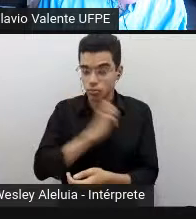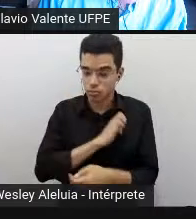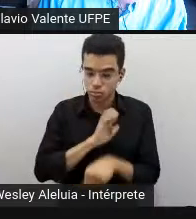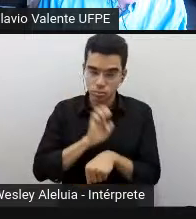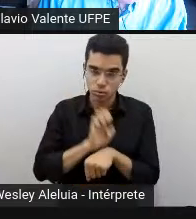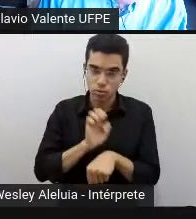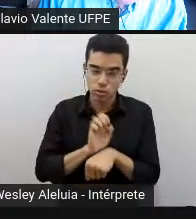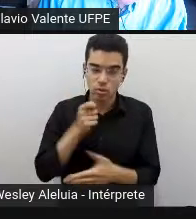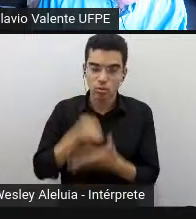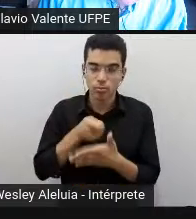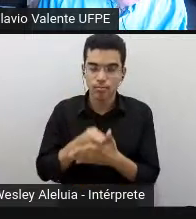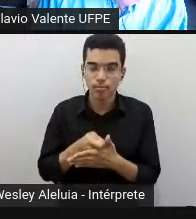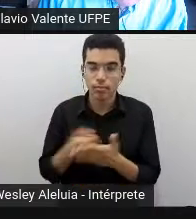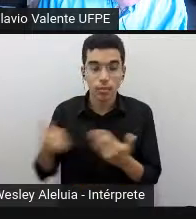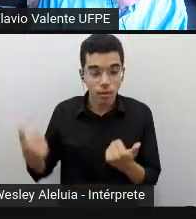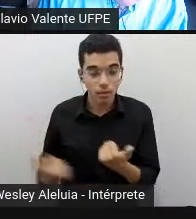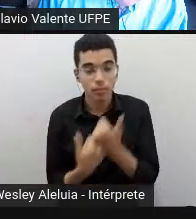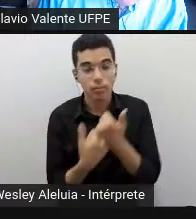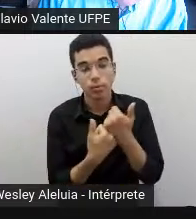da